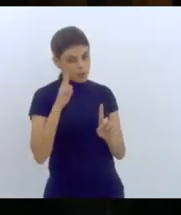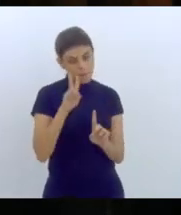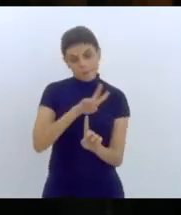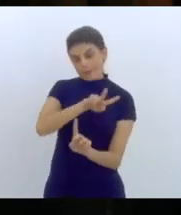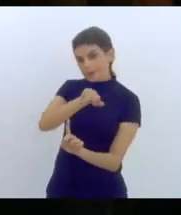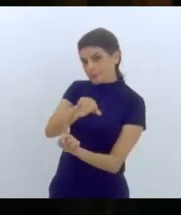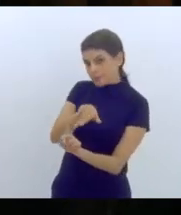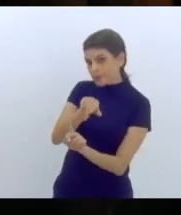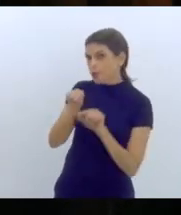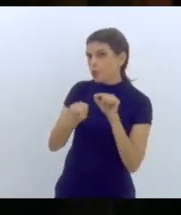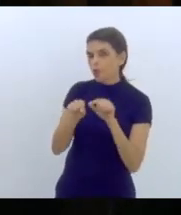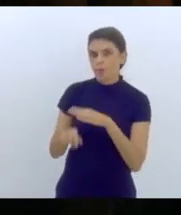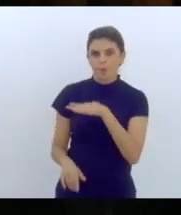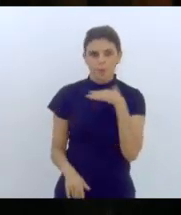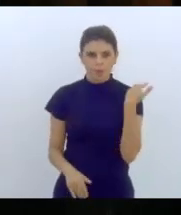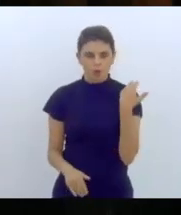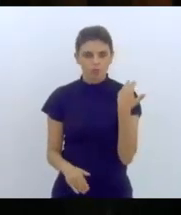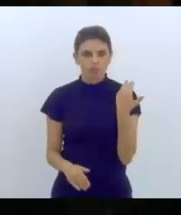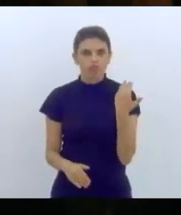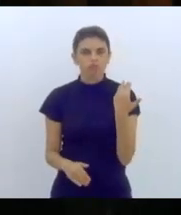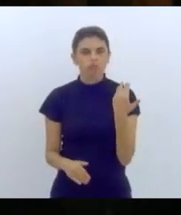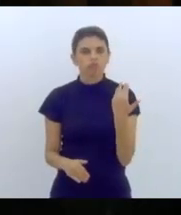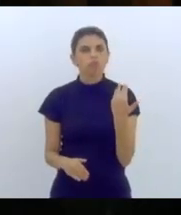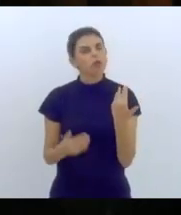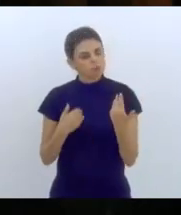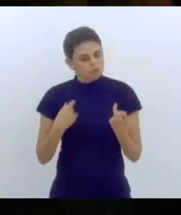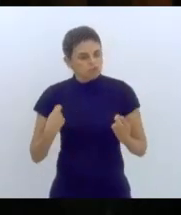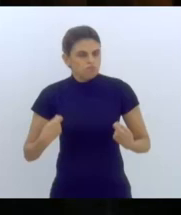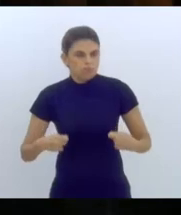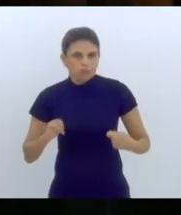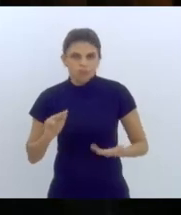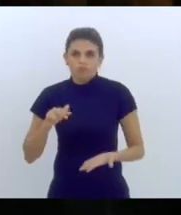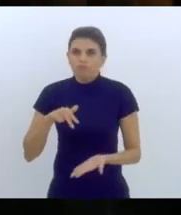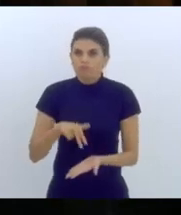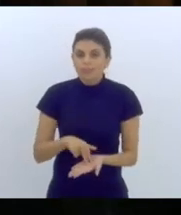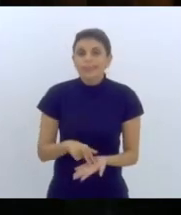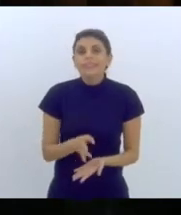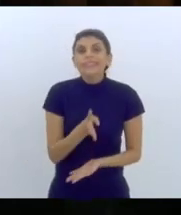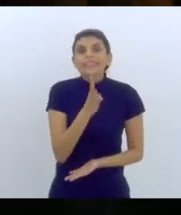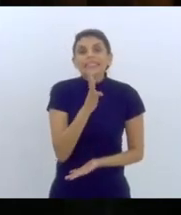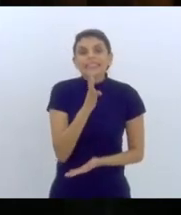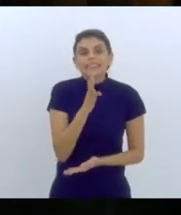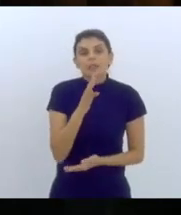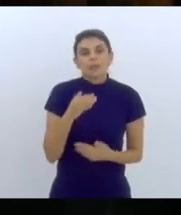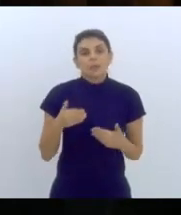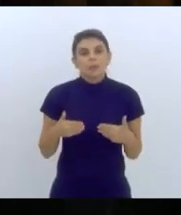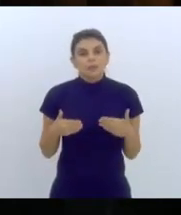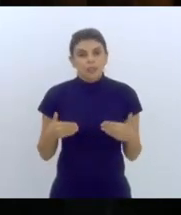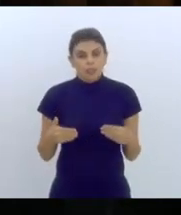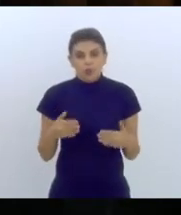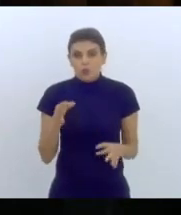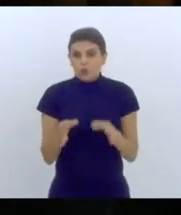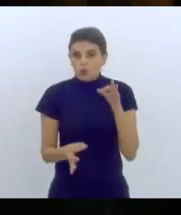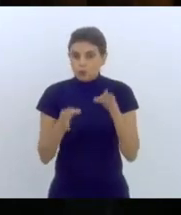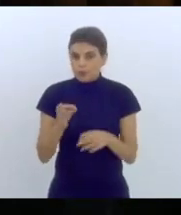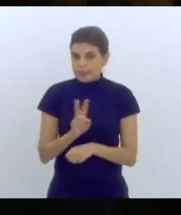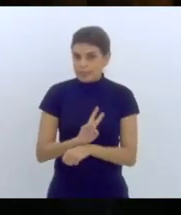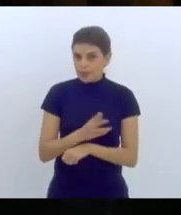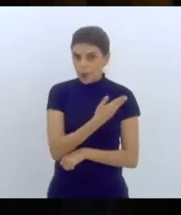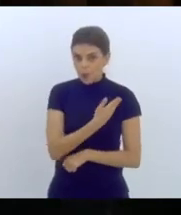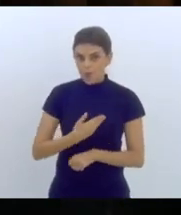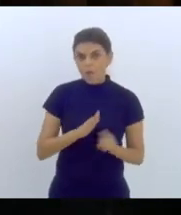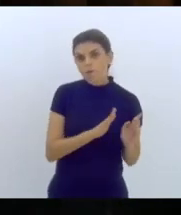senhor presidente, não poderia deixar de falar da ida do nosso ministro da Justiça e Segurança Pública